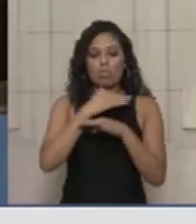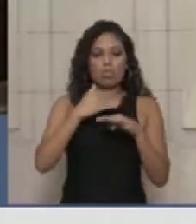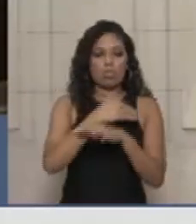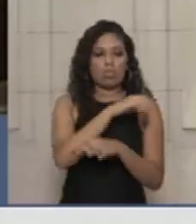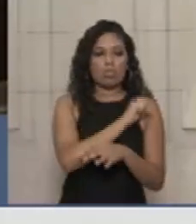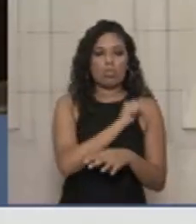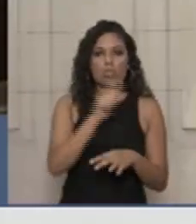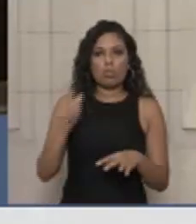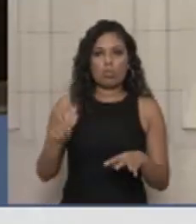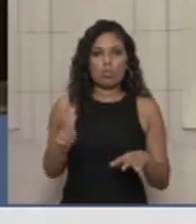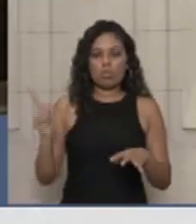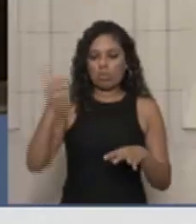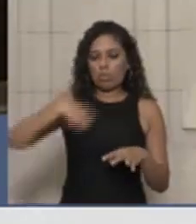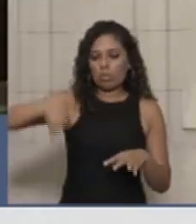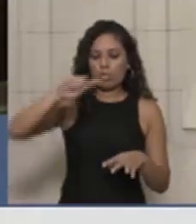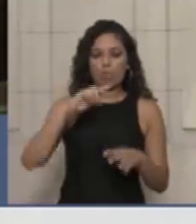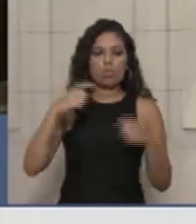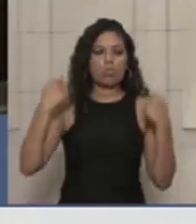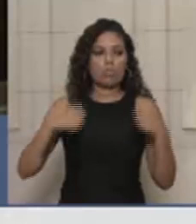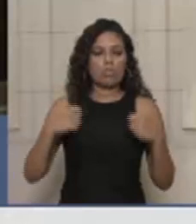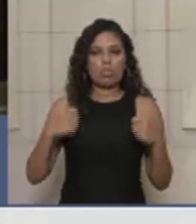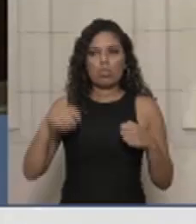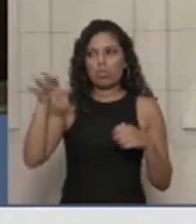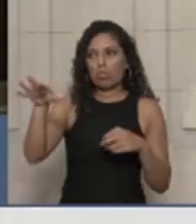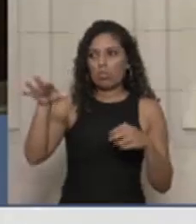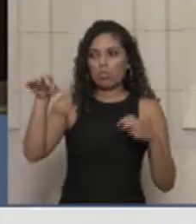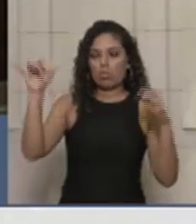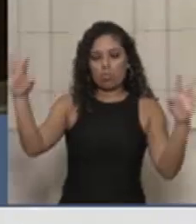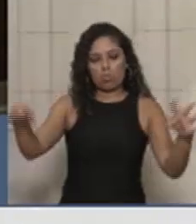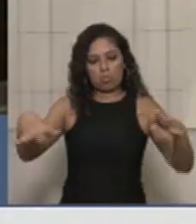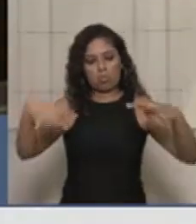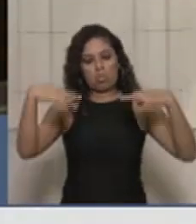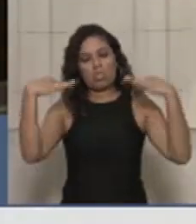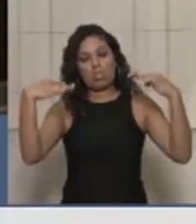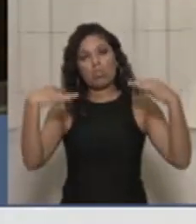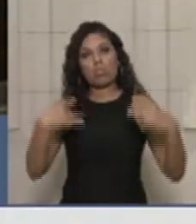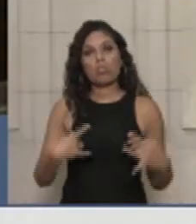que merece que ele seja chamado a atenção.